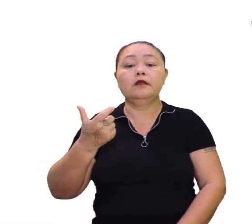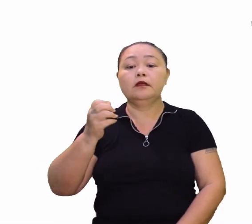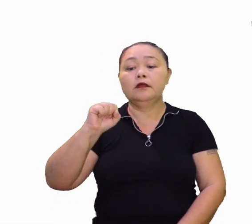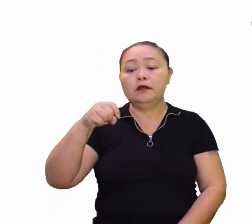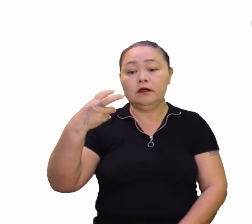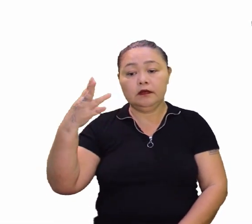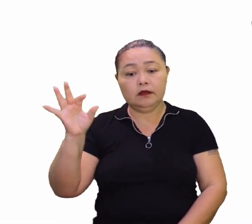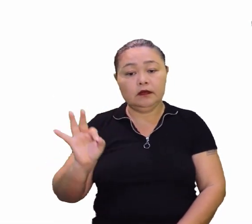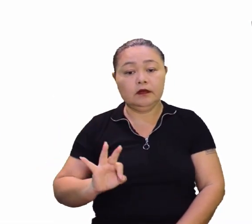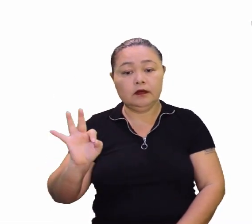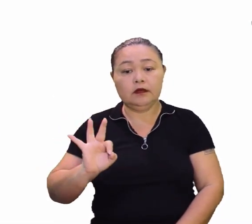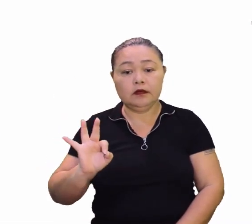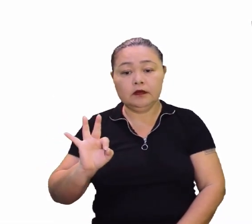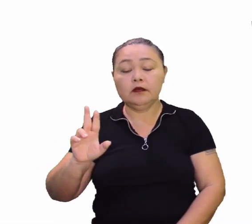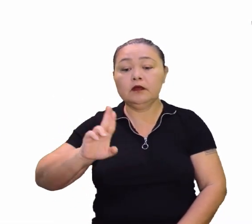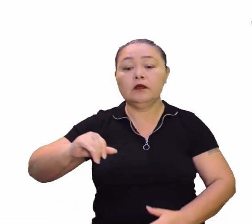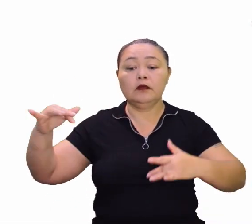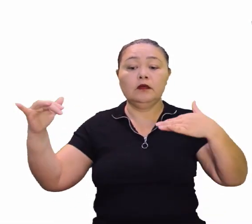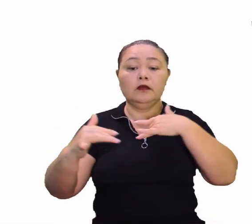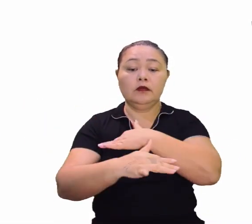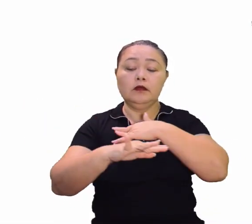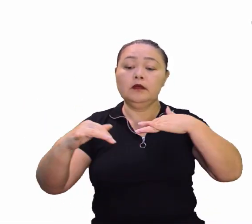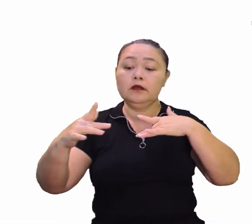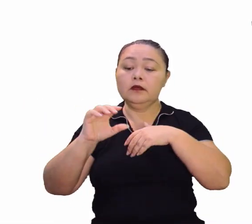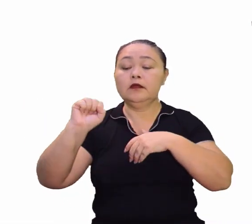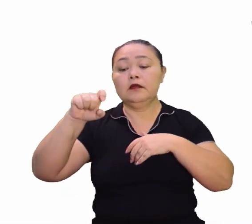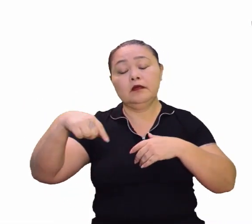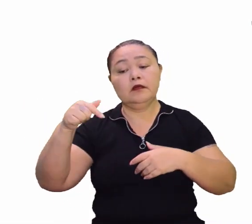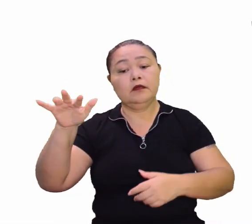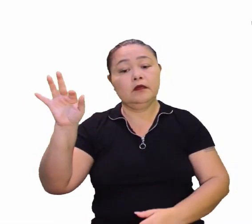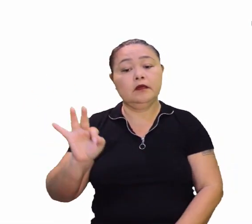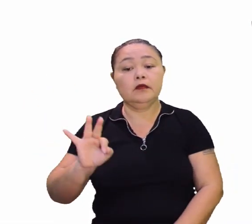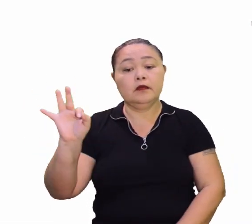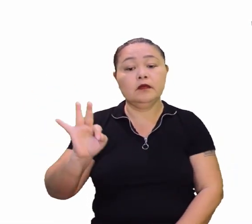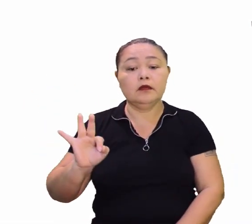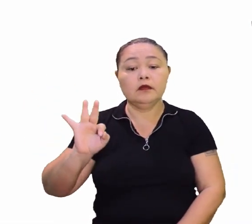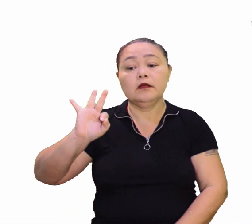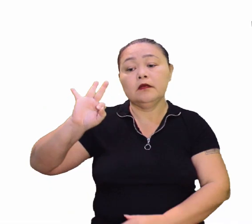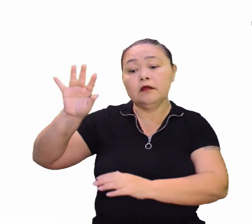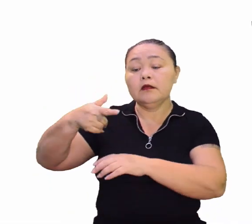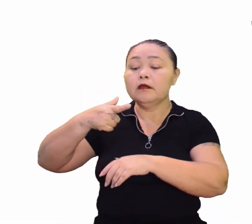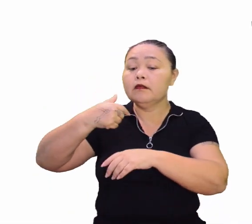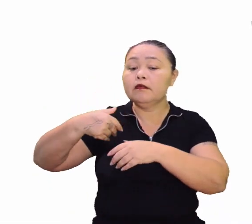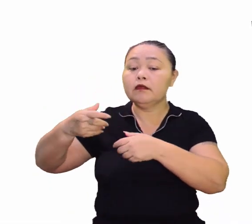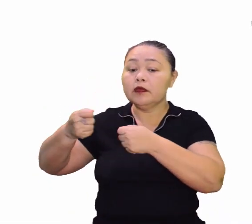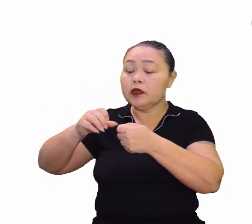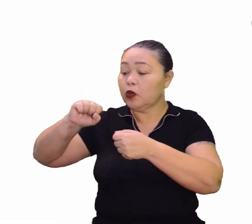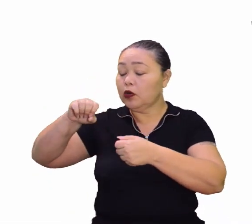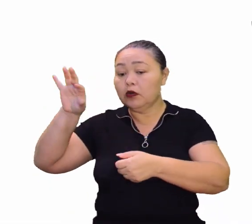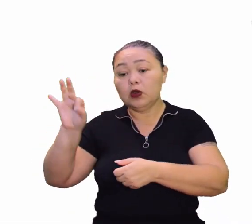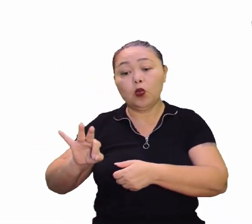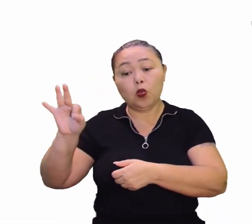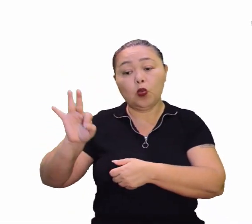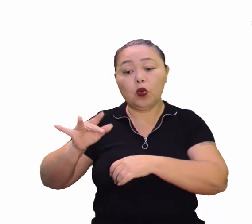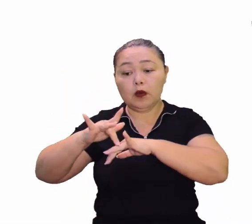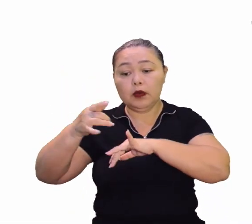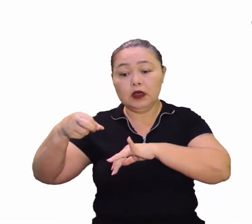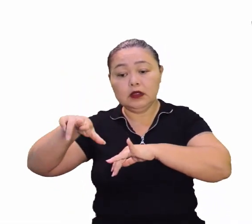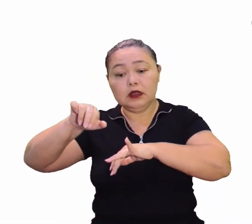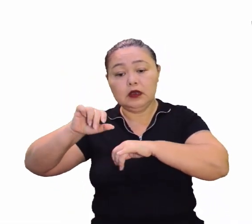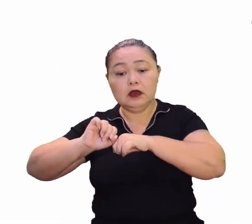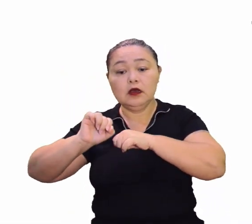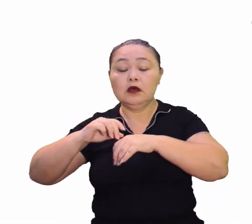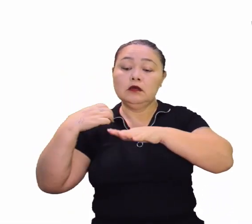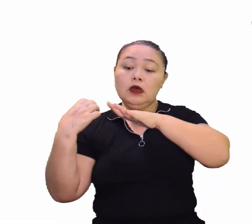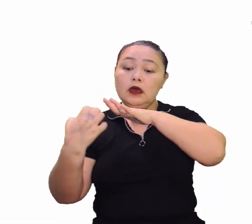,3%. Abastecimento urbano, 8,7%. Amineração, 0,8%. E a indústria,